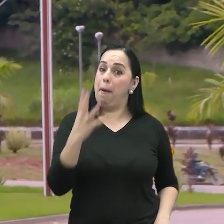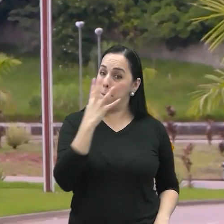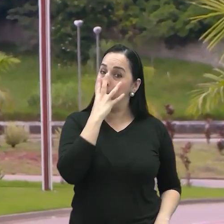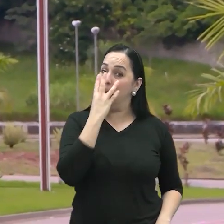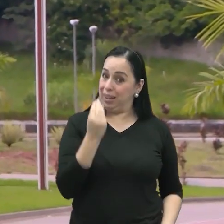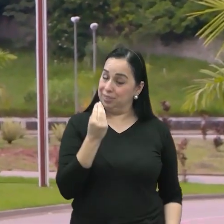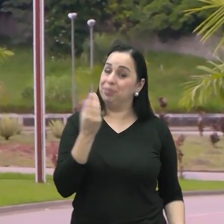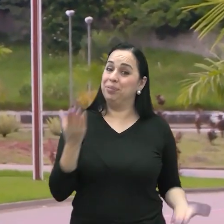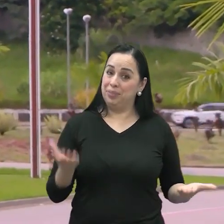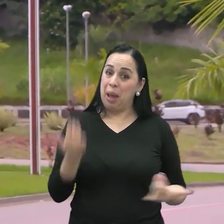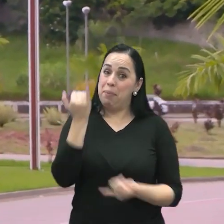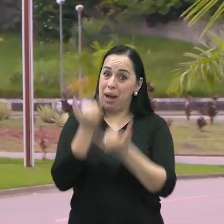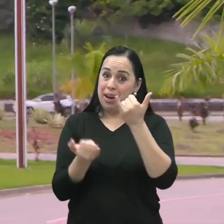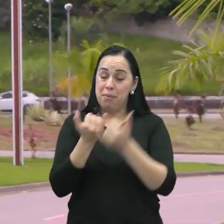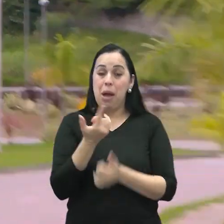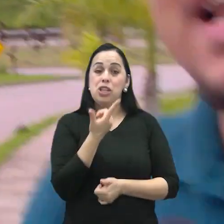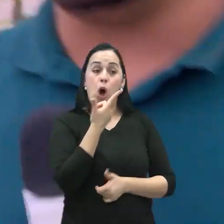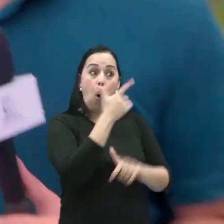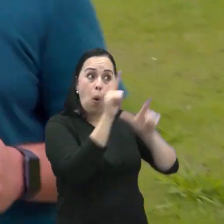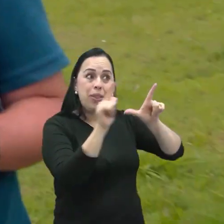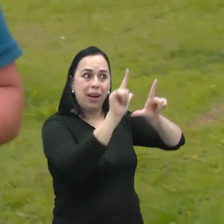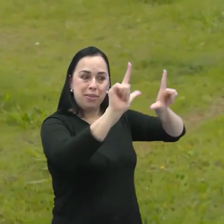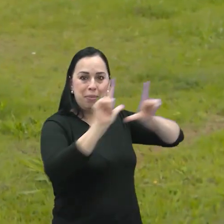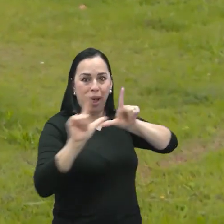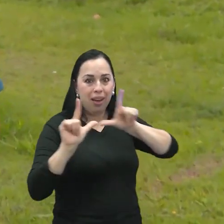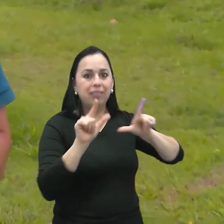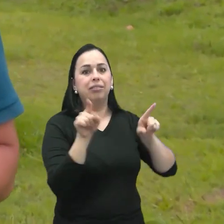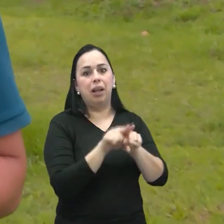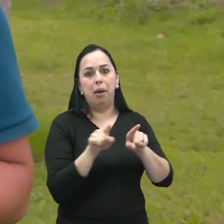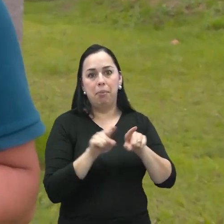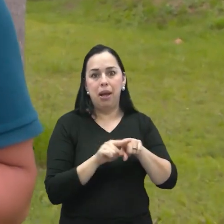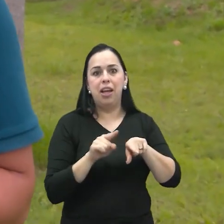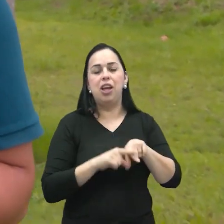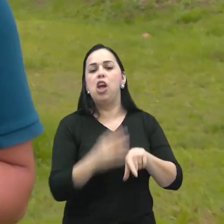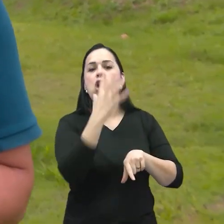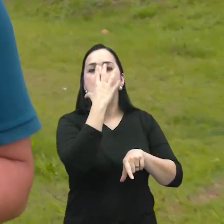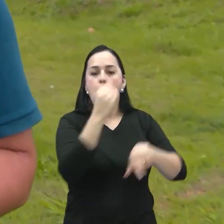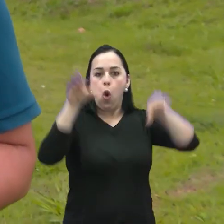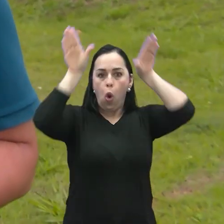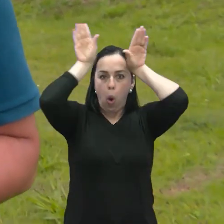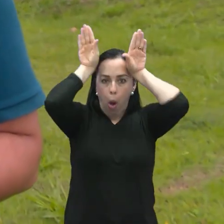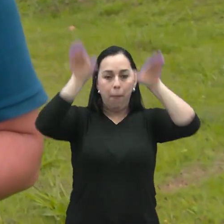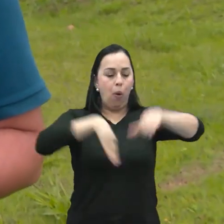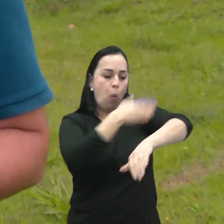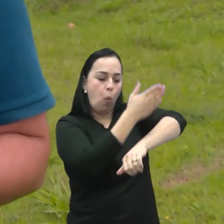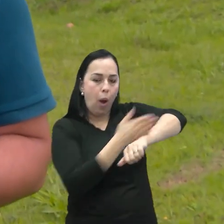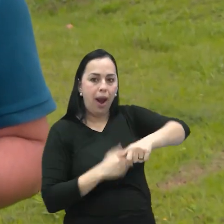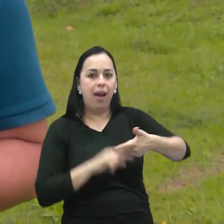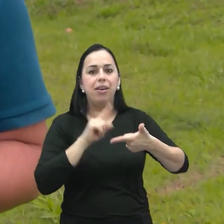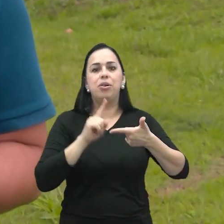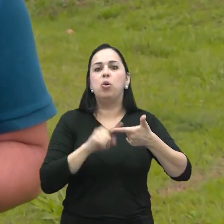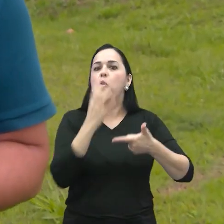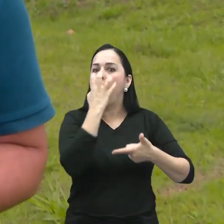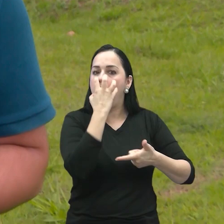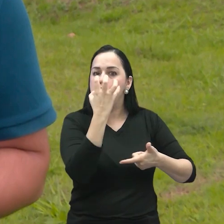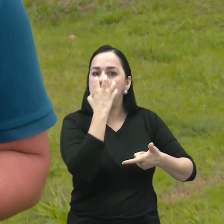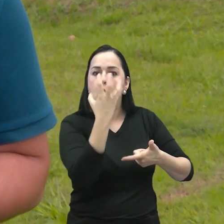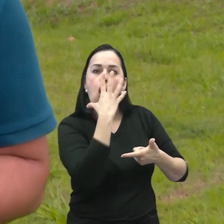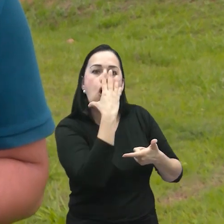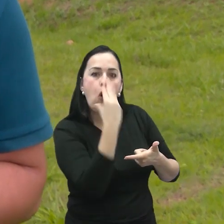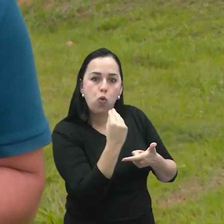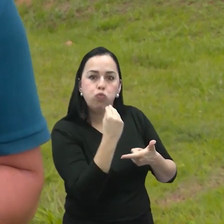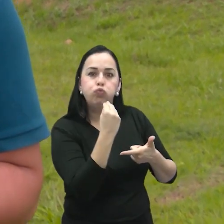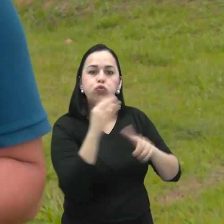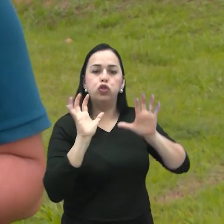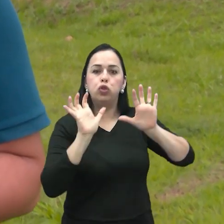de uma capivara. Mas outras espalhadas pela cidade mostram também o lobo-guará, o cachorro do mato e outros animais que podem ser